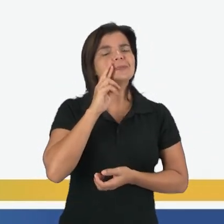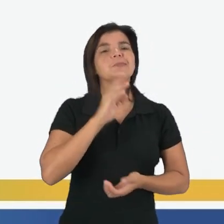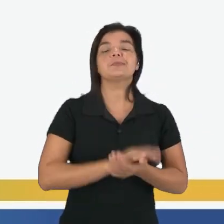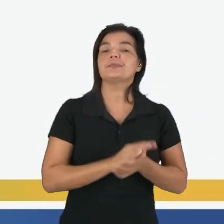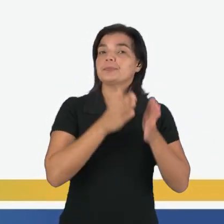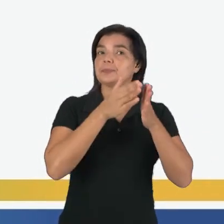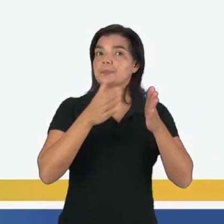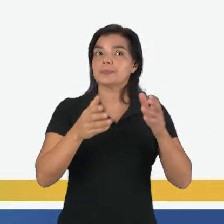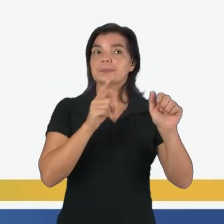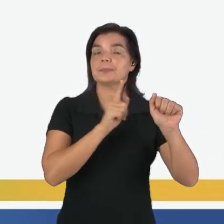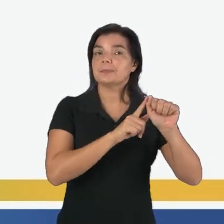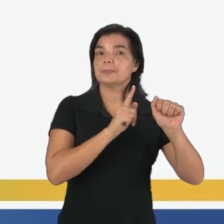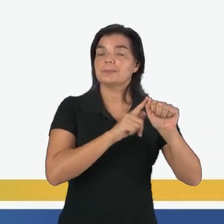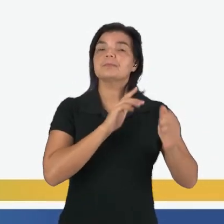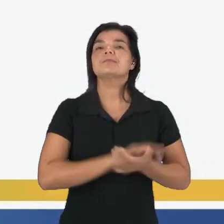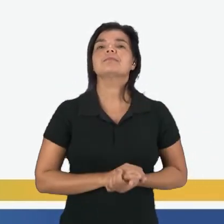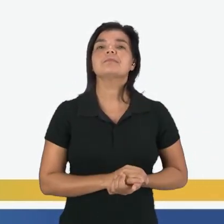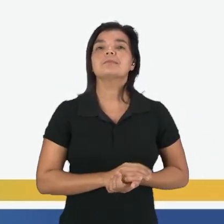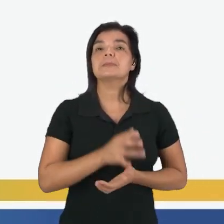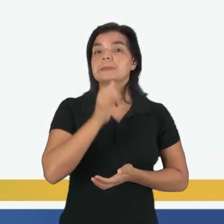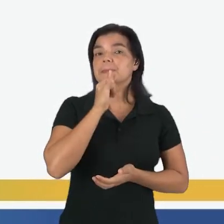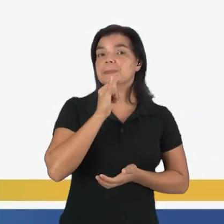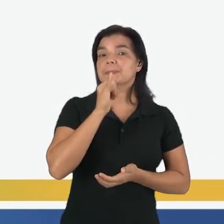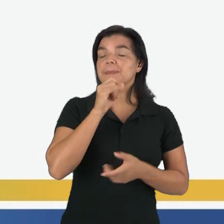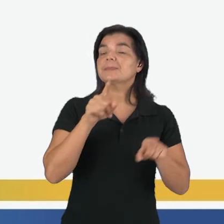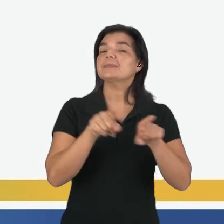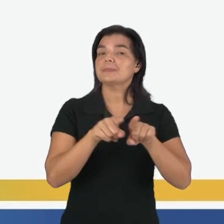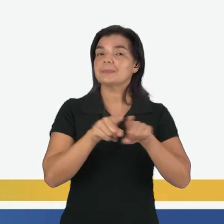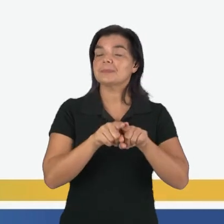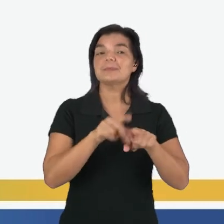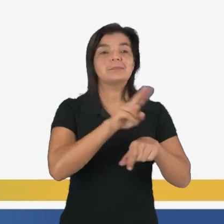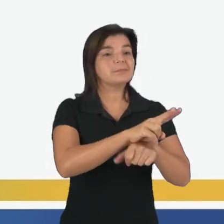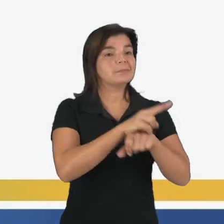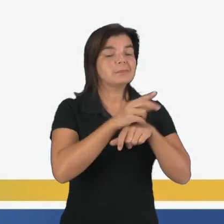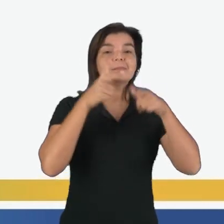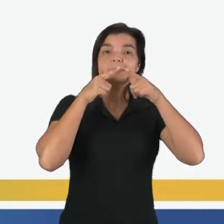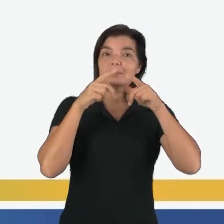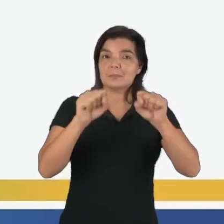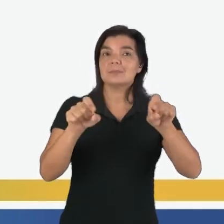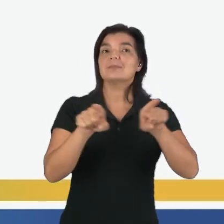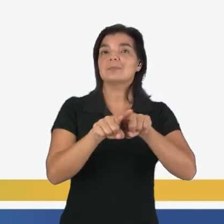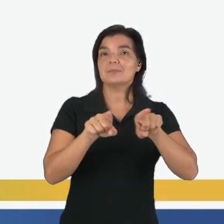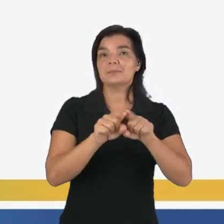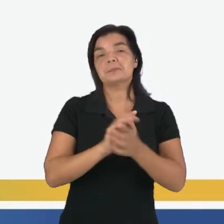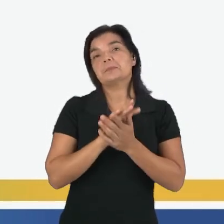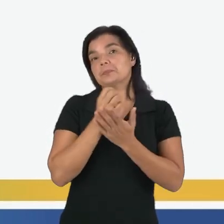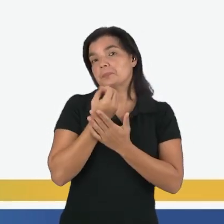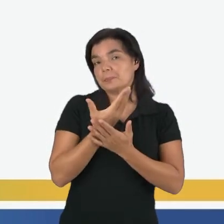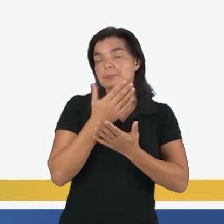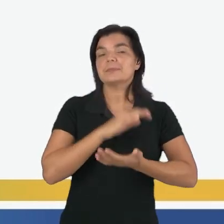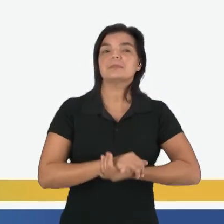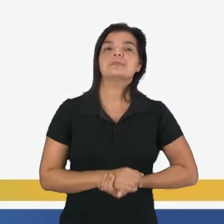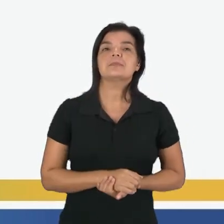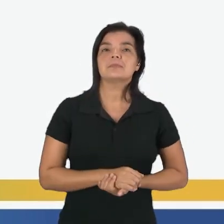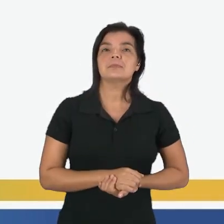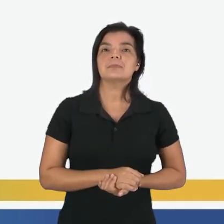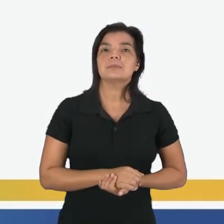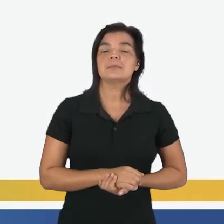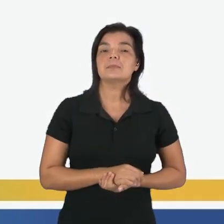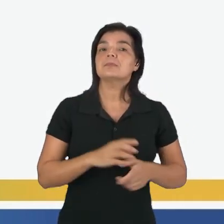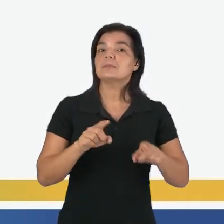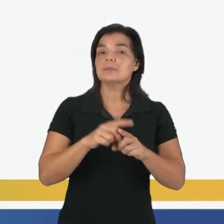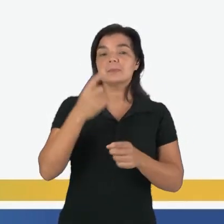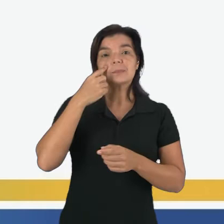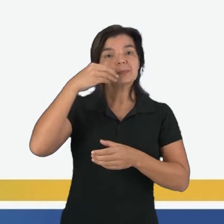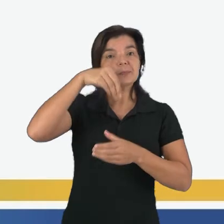por partes. Na letra A, que exemplo de estrangeirismo nós encontramos na tirinha? Bom, exemplo de estrangeirismo